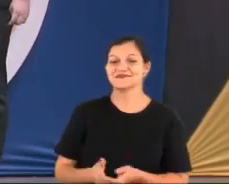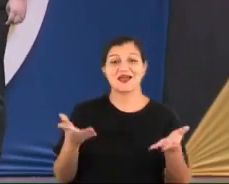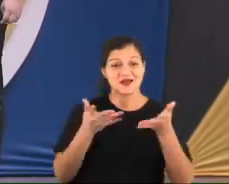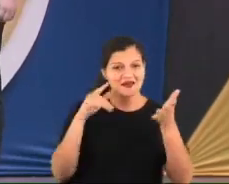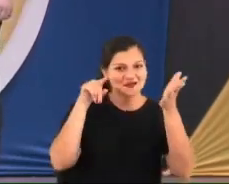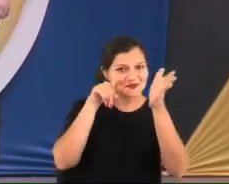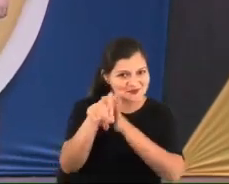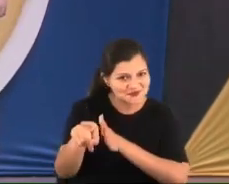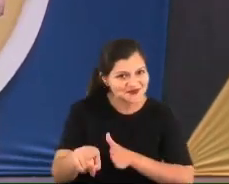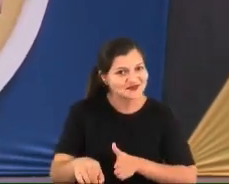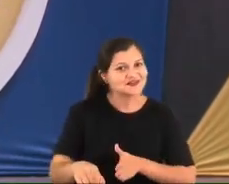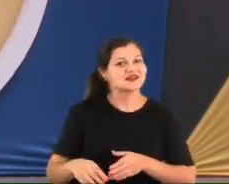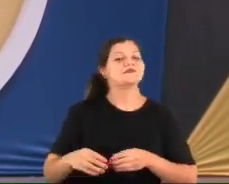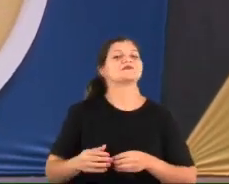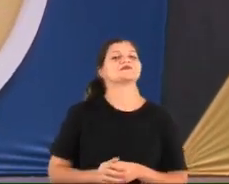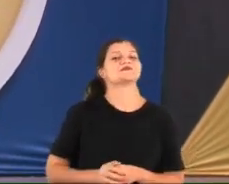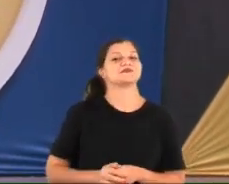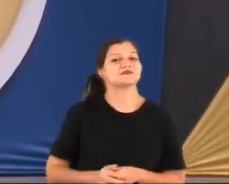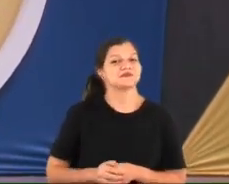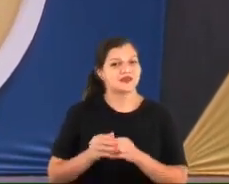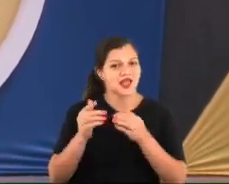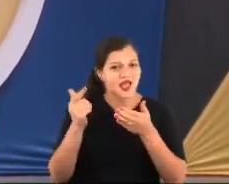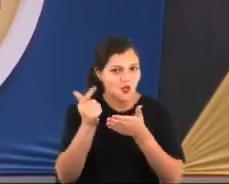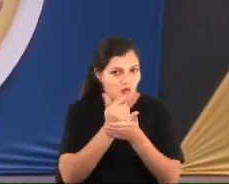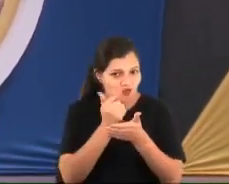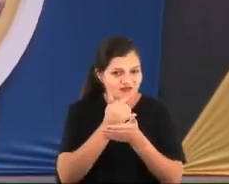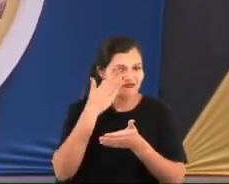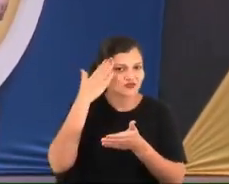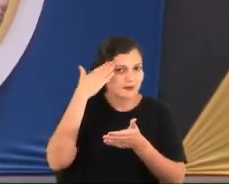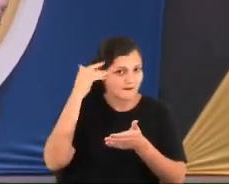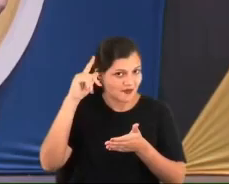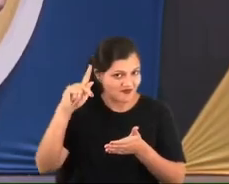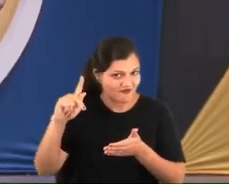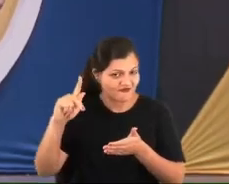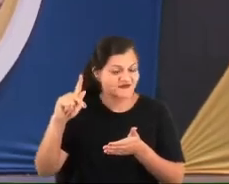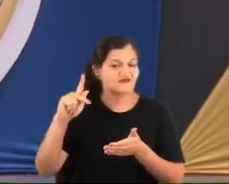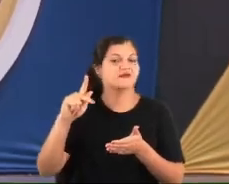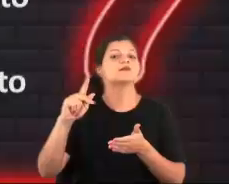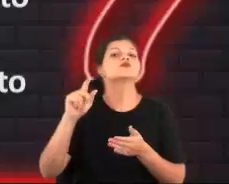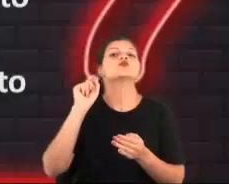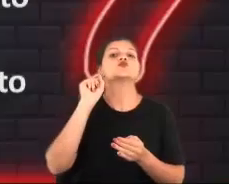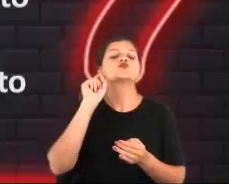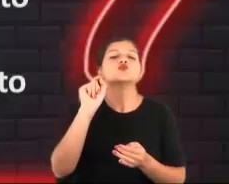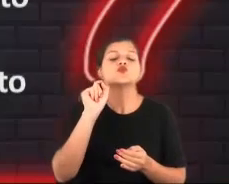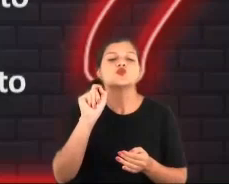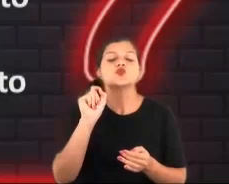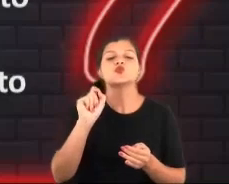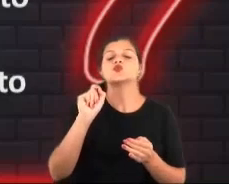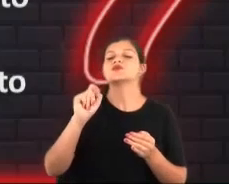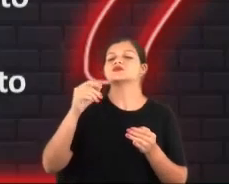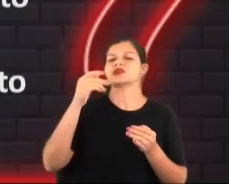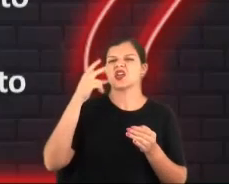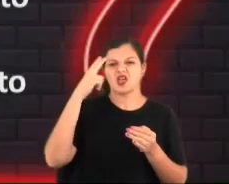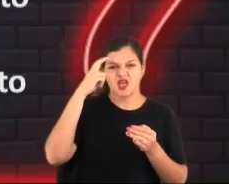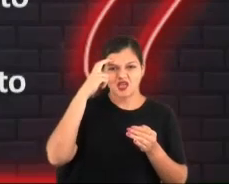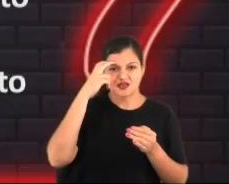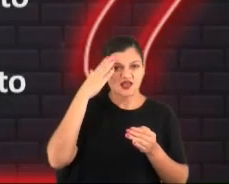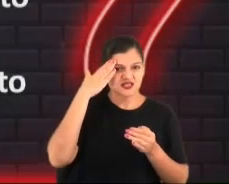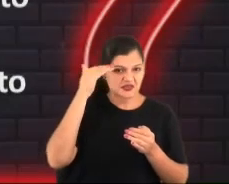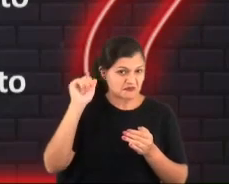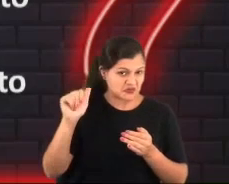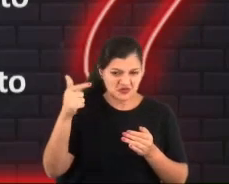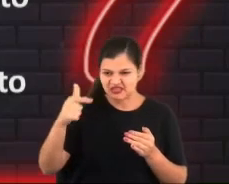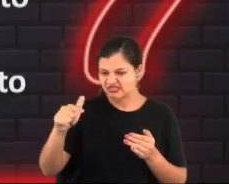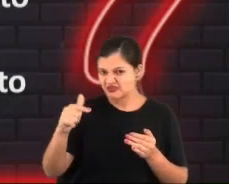pergunta é: de acordo com o livro de Provérbios, o que os insensatos desprezam? Letra